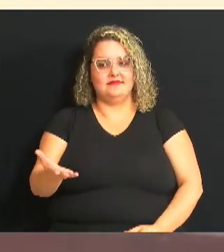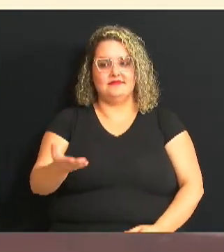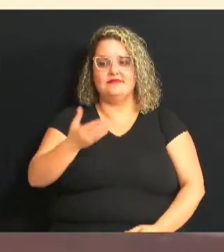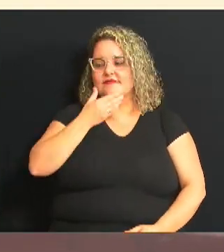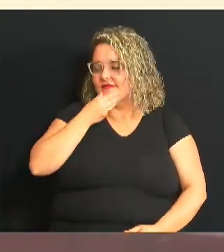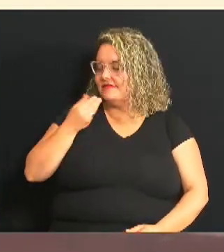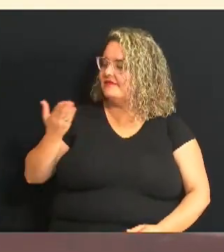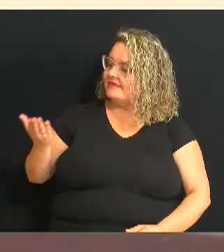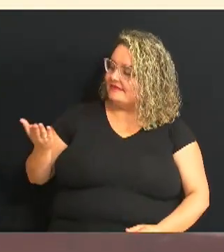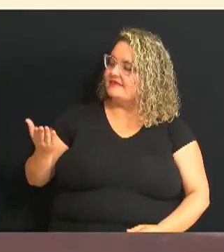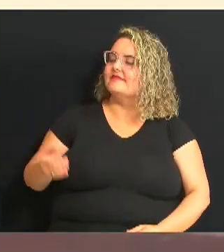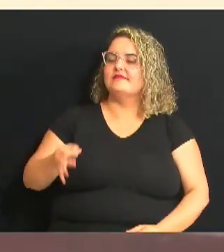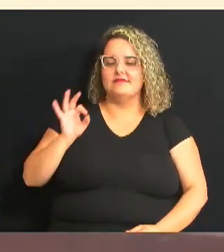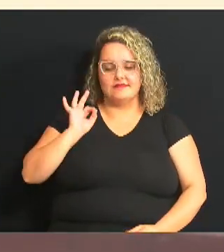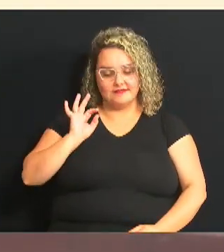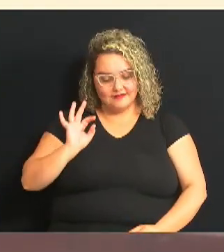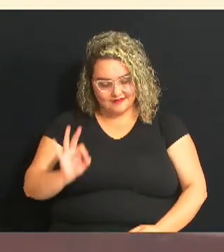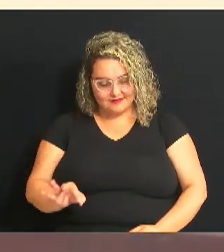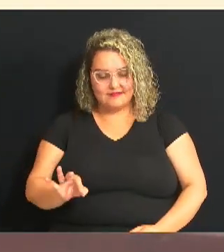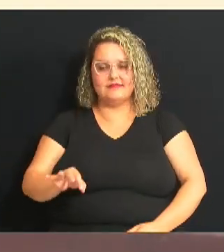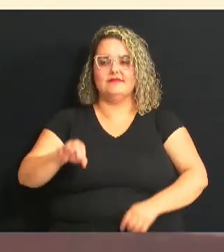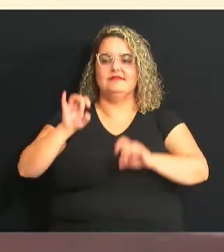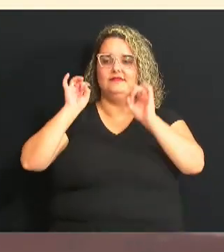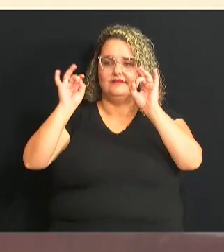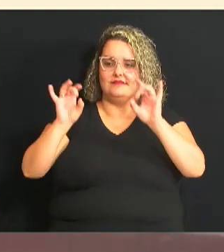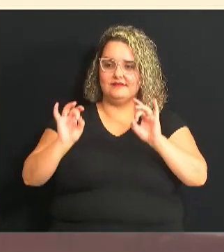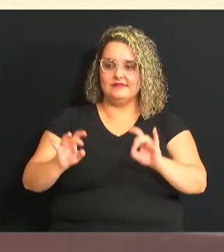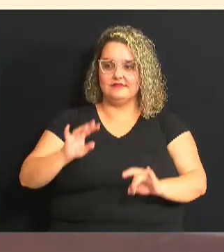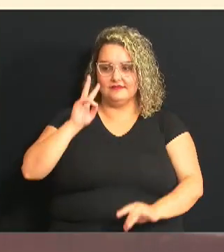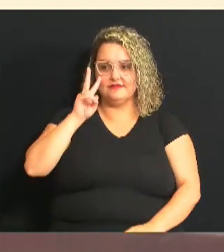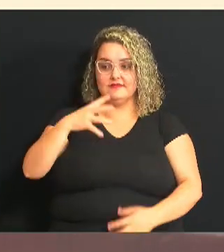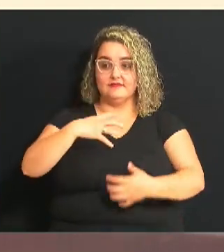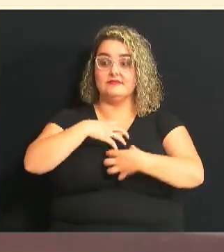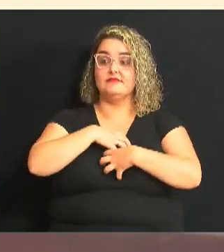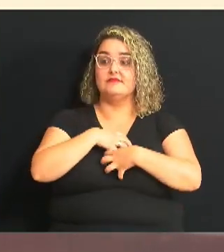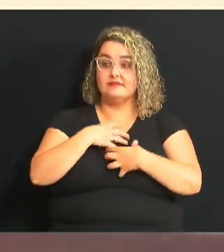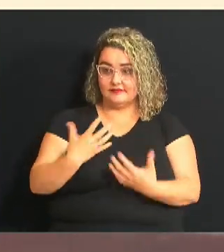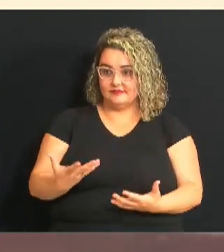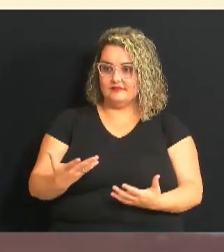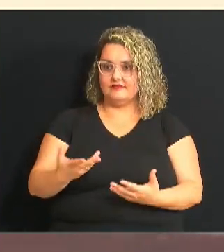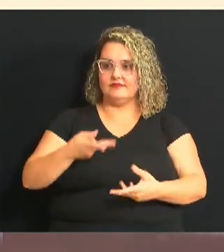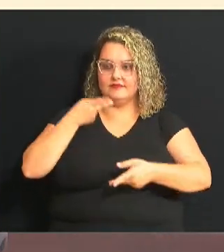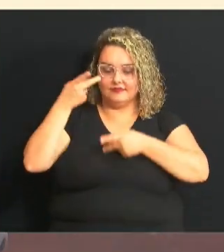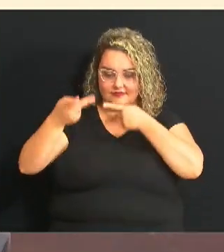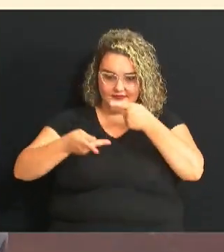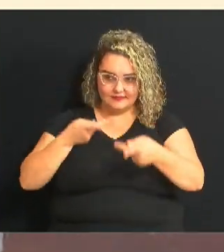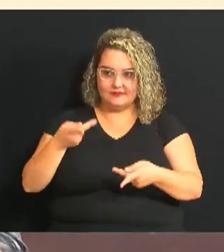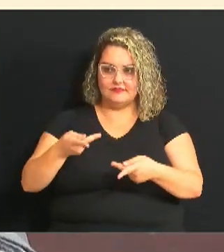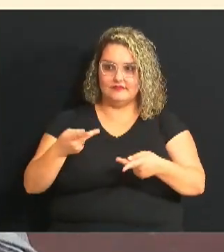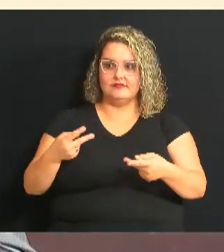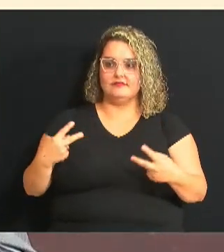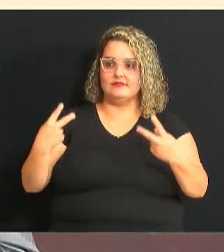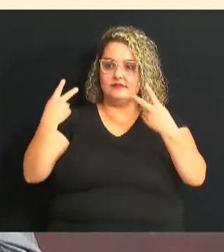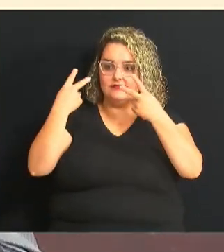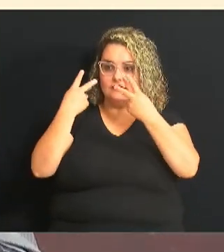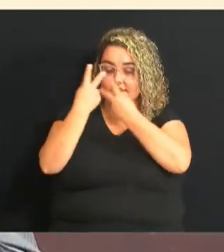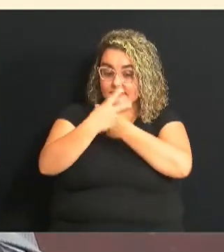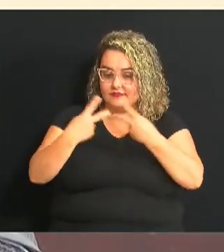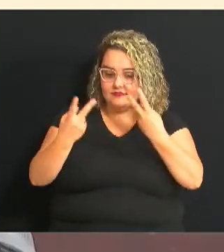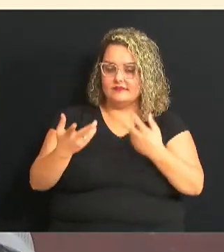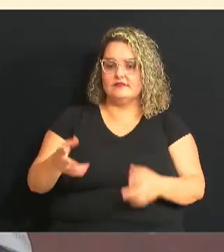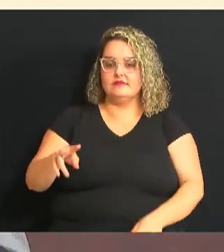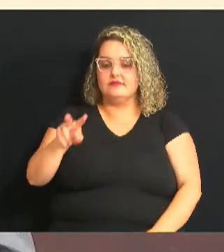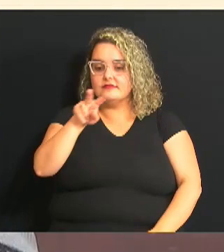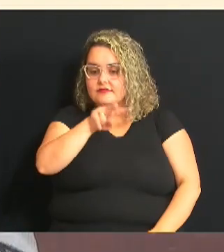a gente vê sente na fala e vê no semblante dele